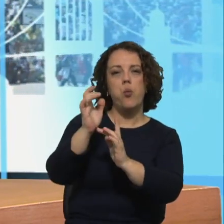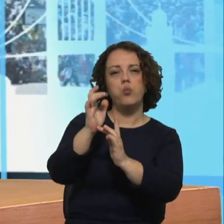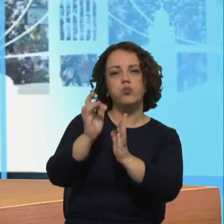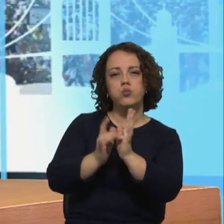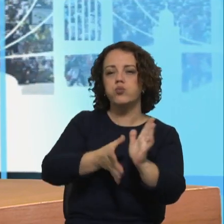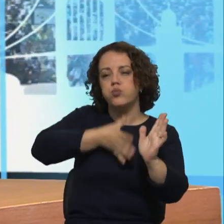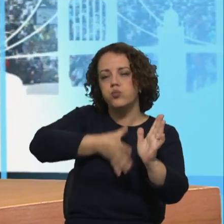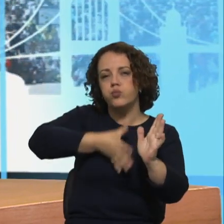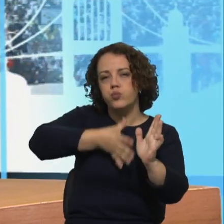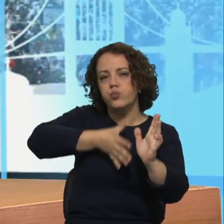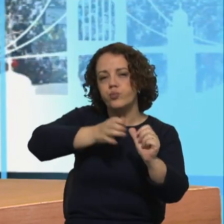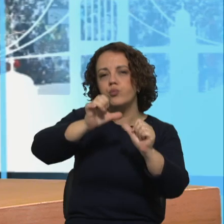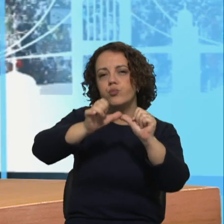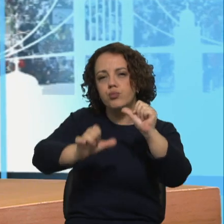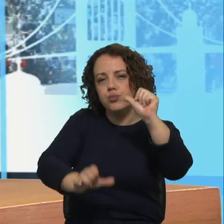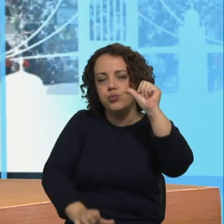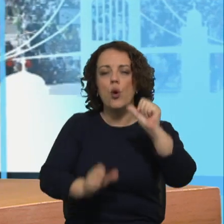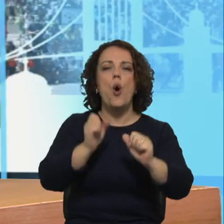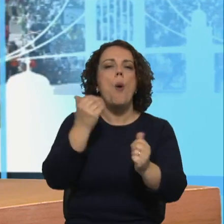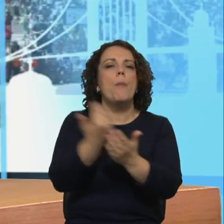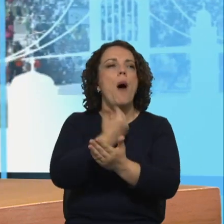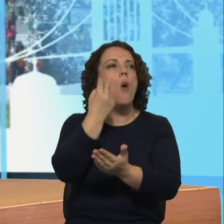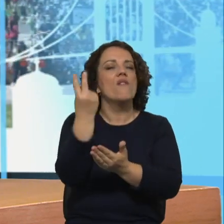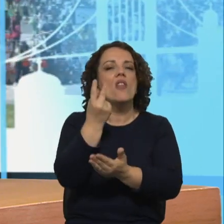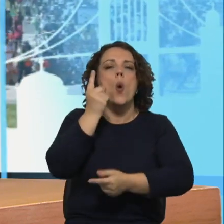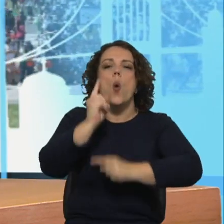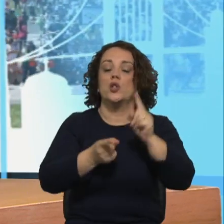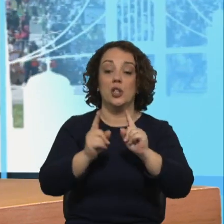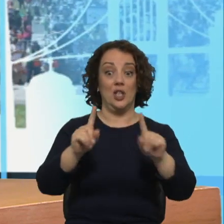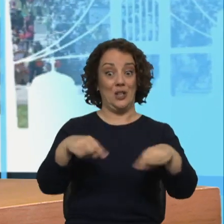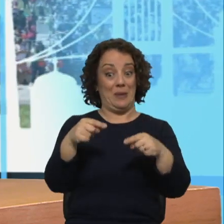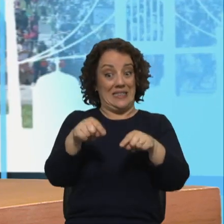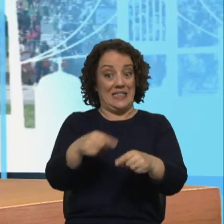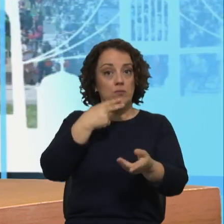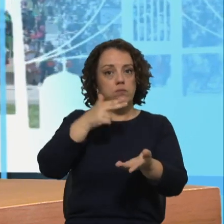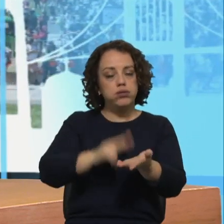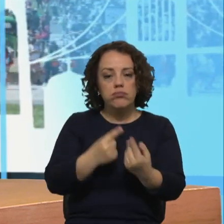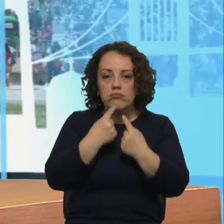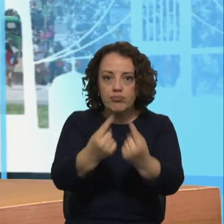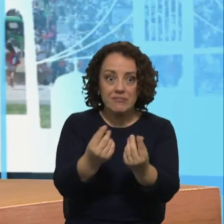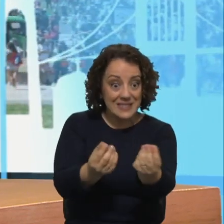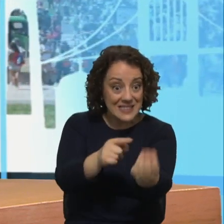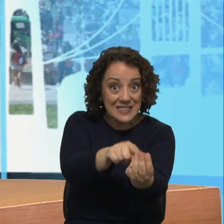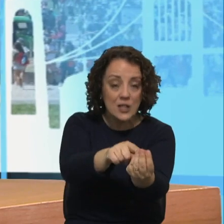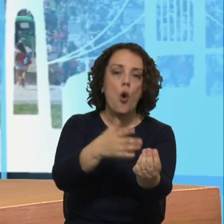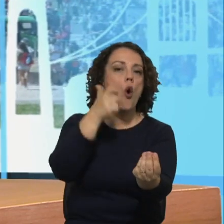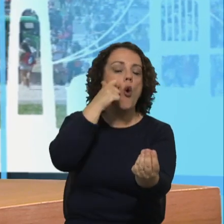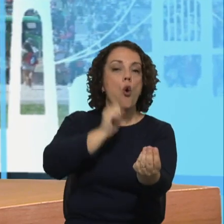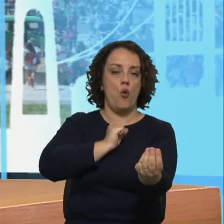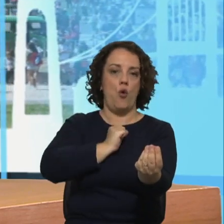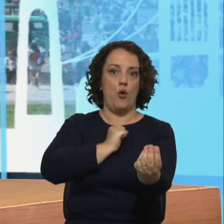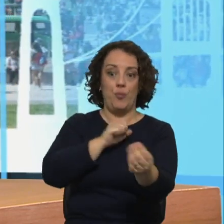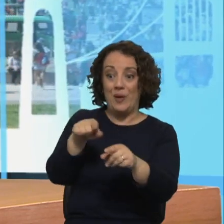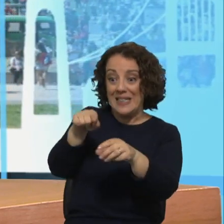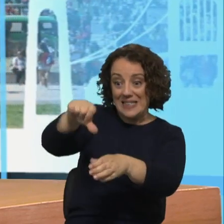Cafarnaum, mas ali torna efetiva dizer, isto é o meu corpo, isto é o cálice do meu sangue, propriamente. E, portanto, o